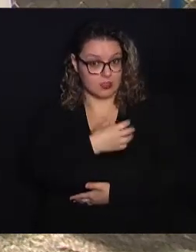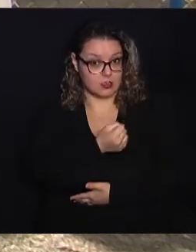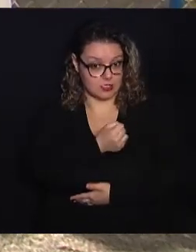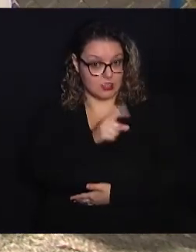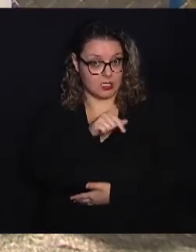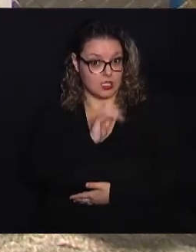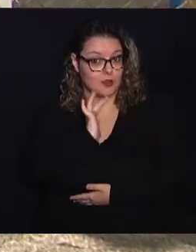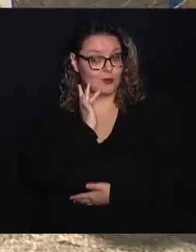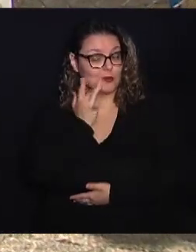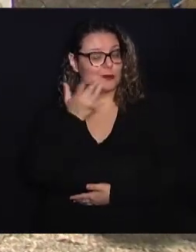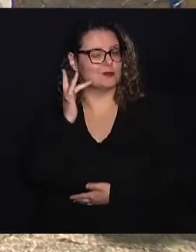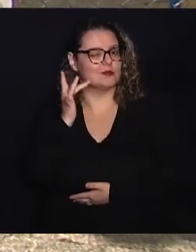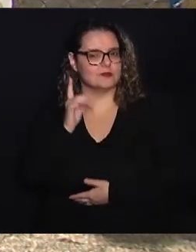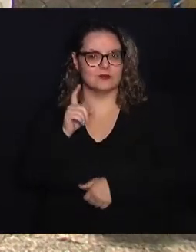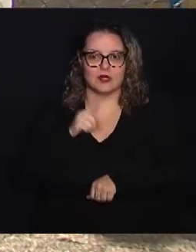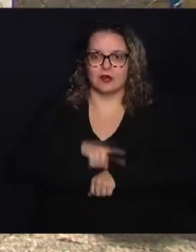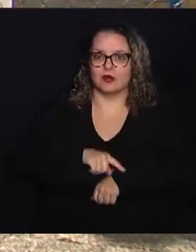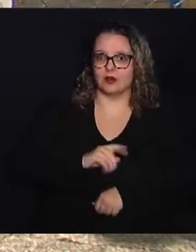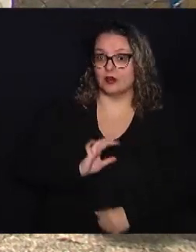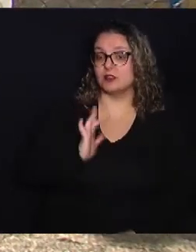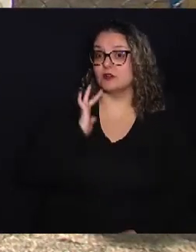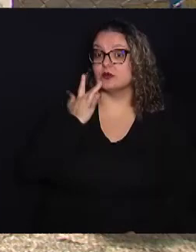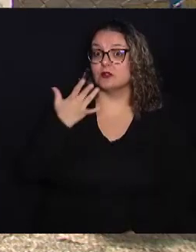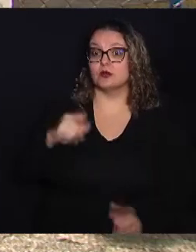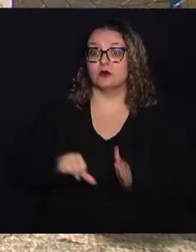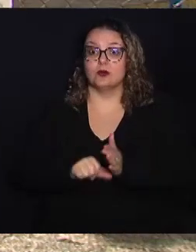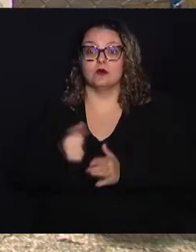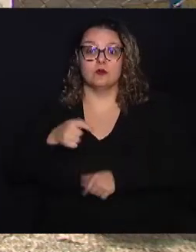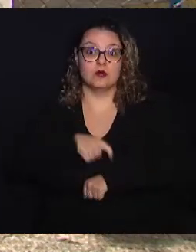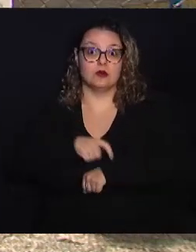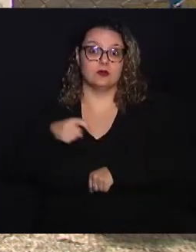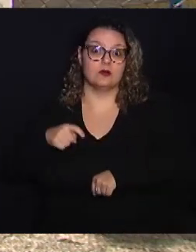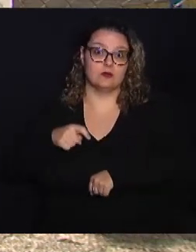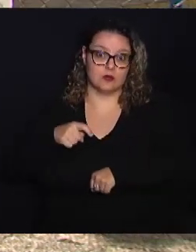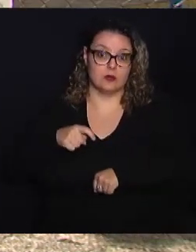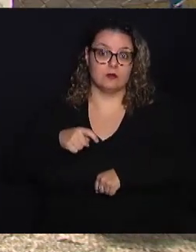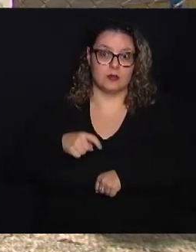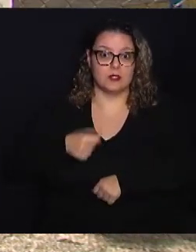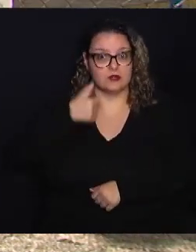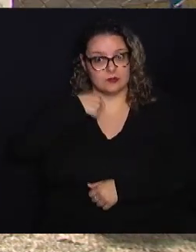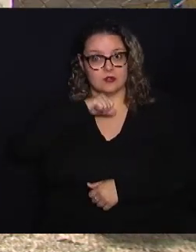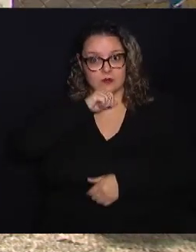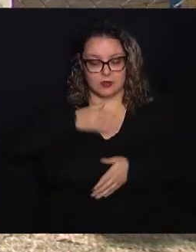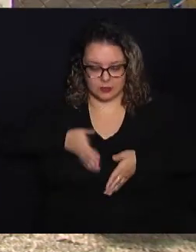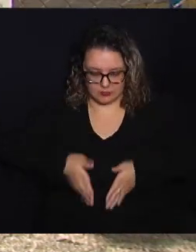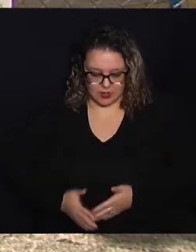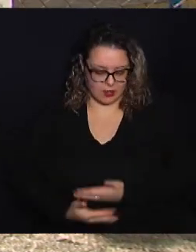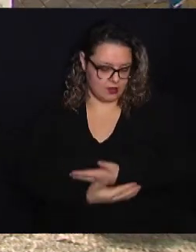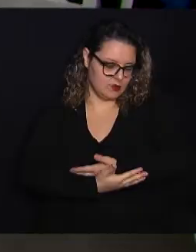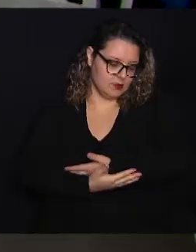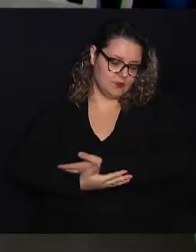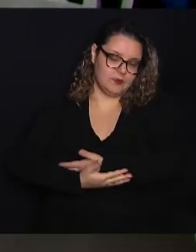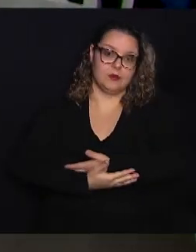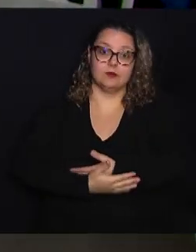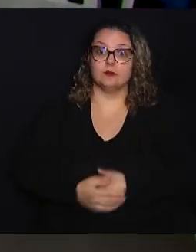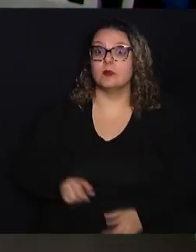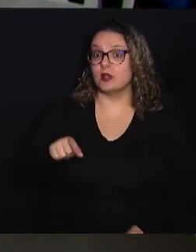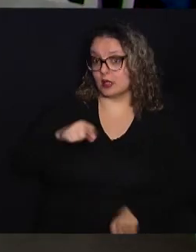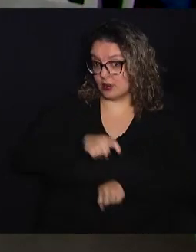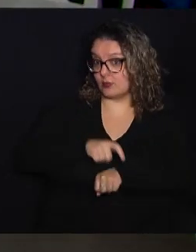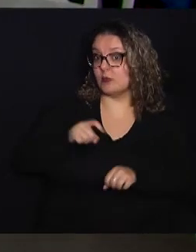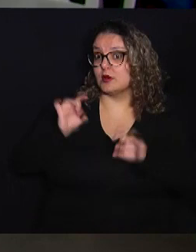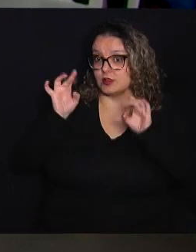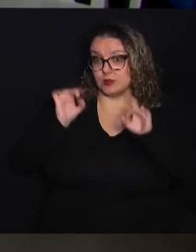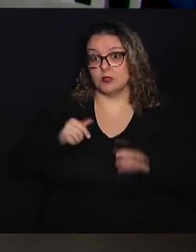alimento de ouro assim como a hora Dourada que é o primeiro momento do bebê com a mãe imediatamente após o parto além de ser um